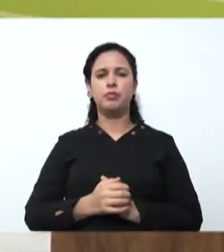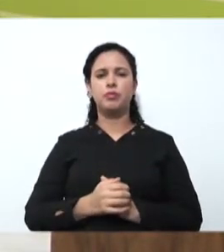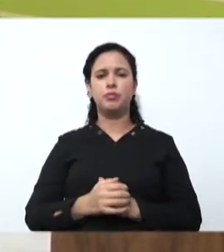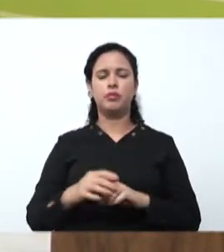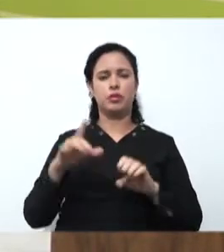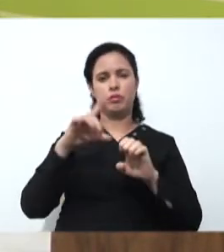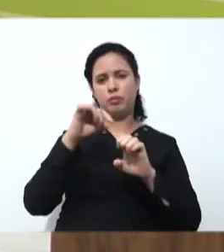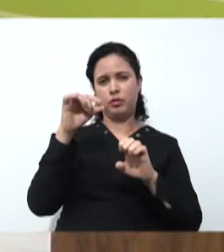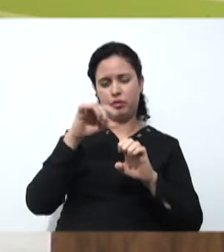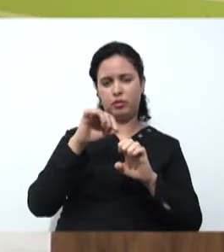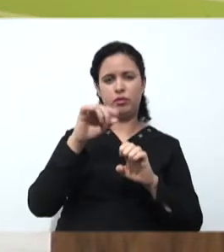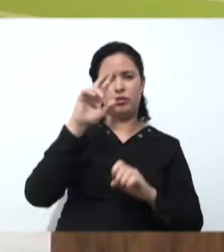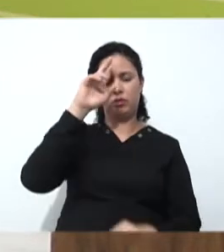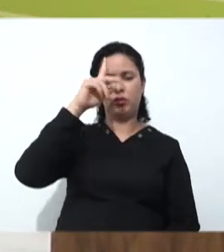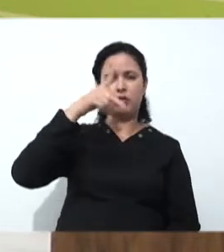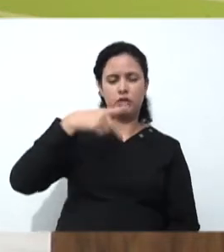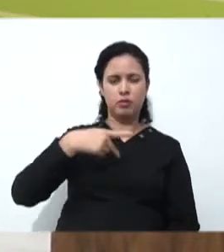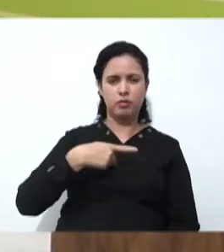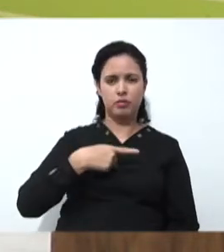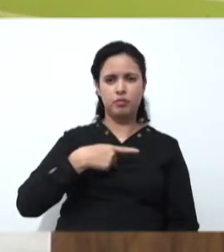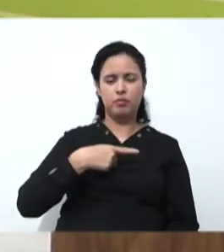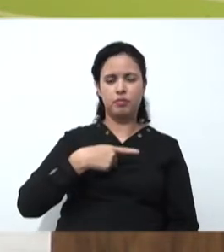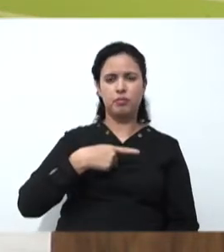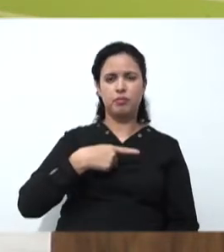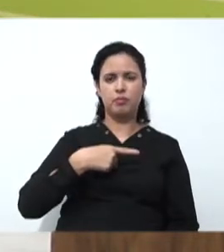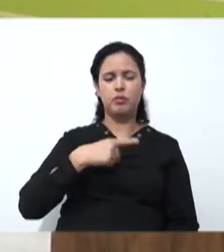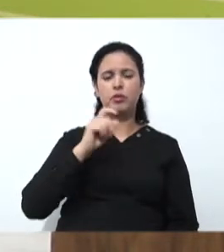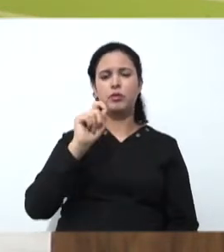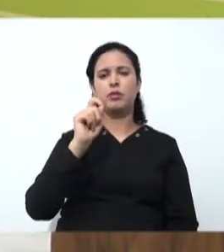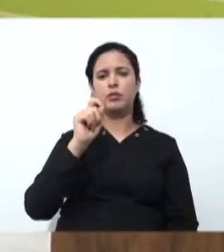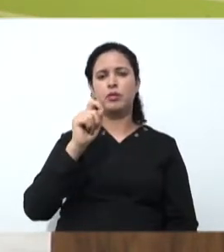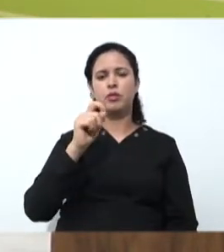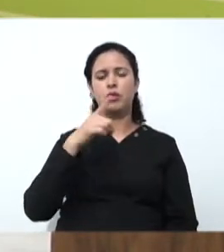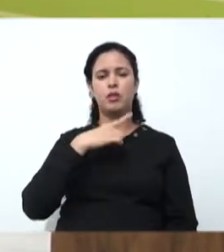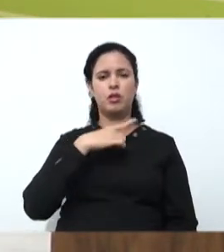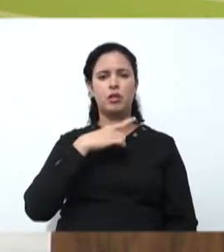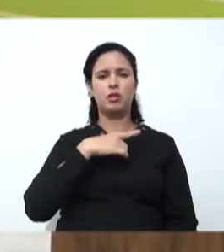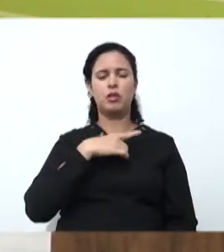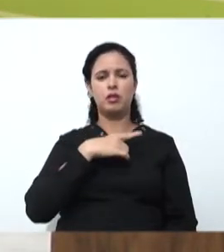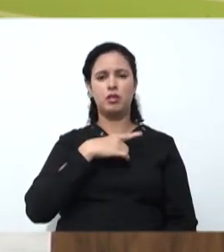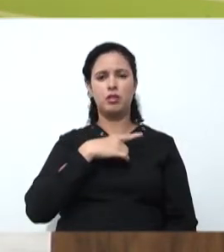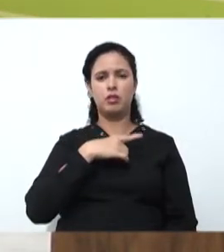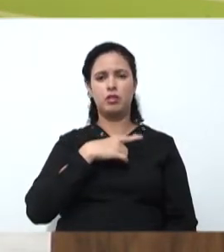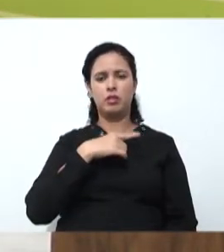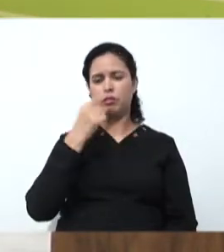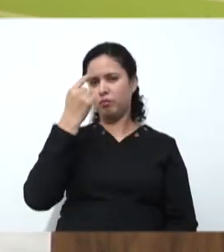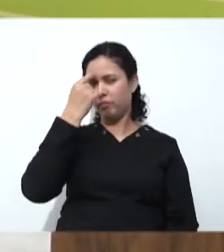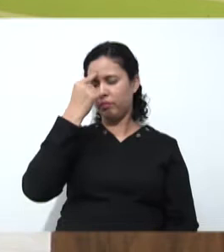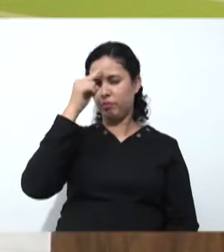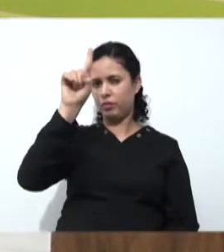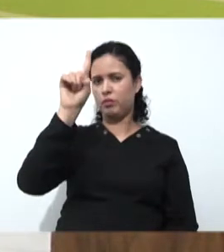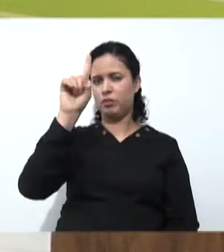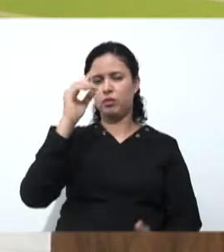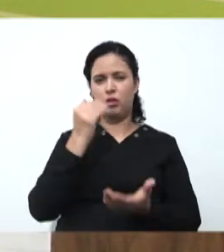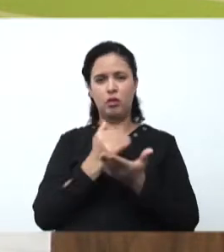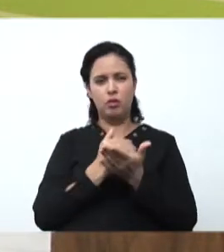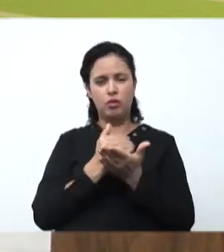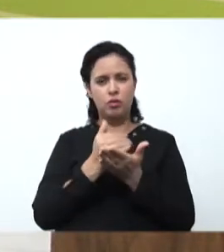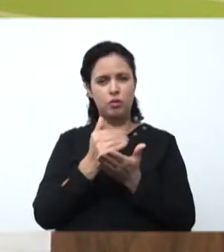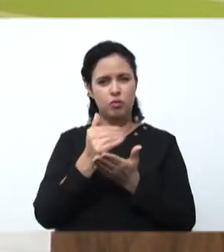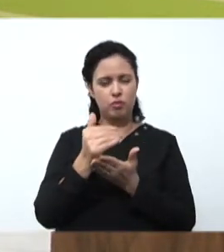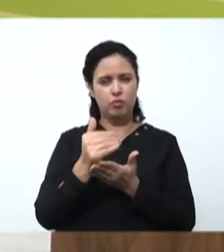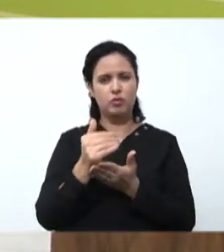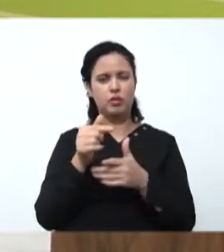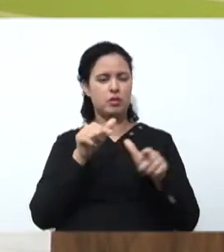empreendedor independente, não é? Individual independente, ele teve uma brilhante ideia. Falou, olha, eu vou começar a atender no período